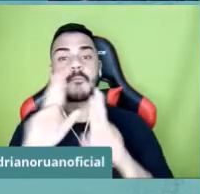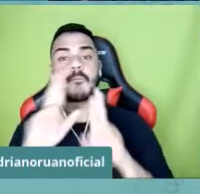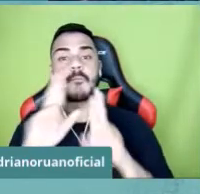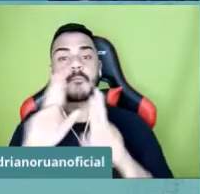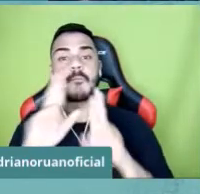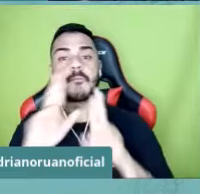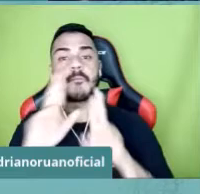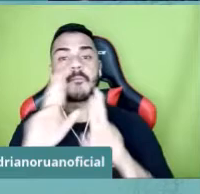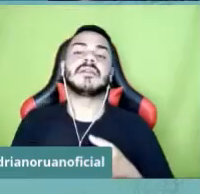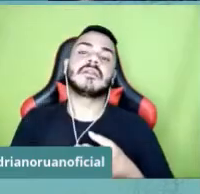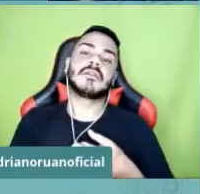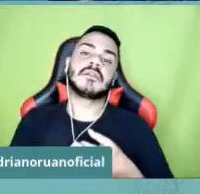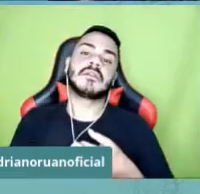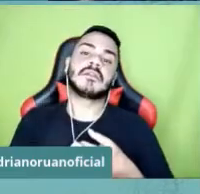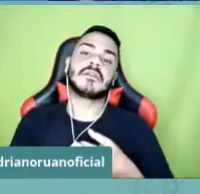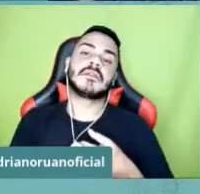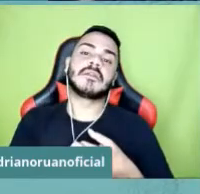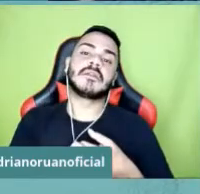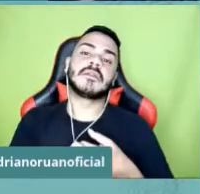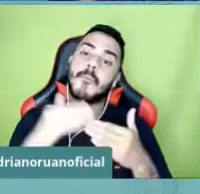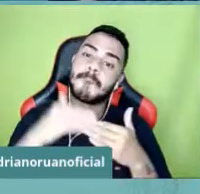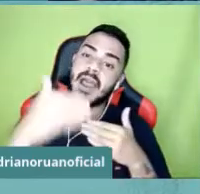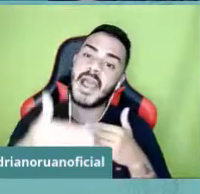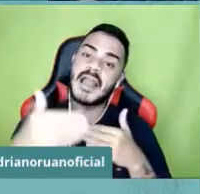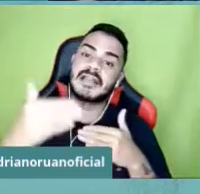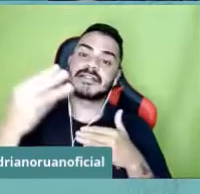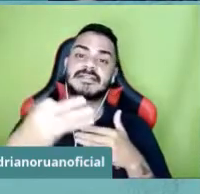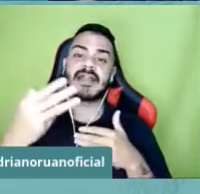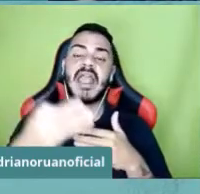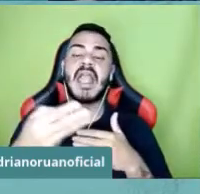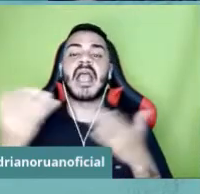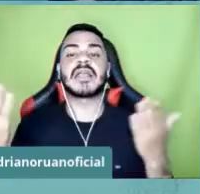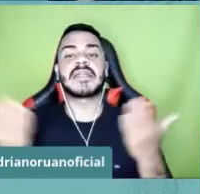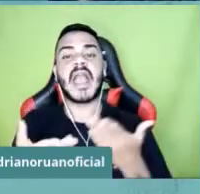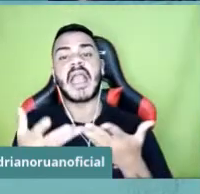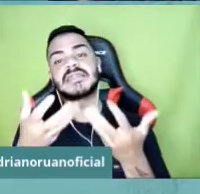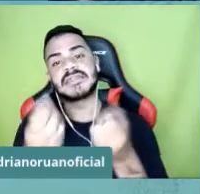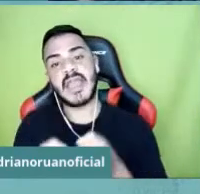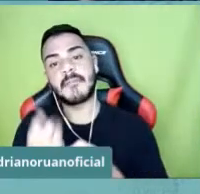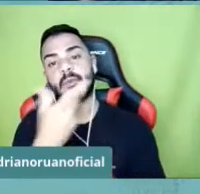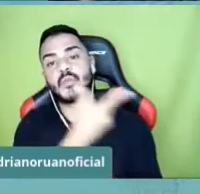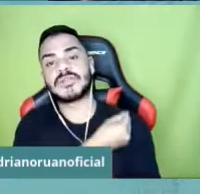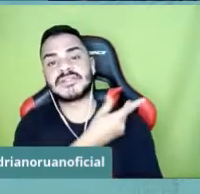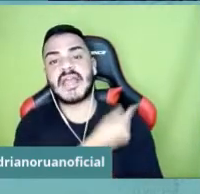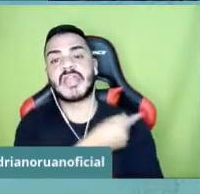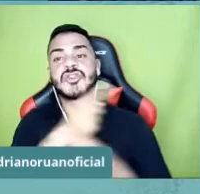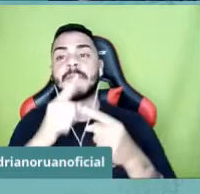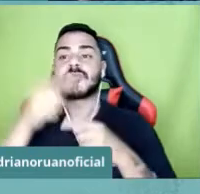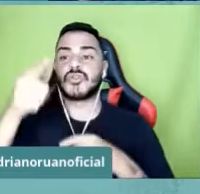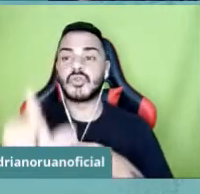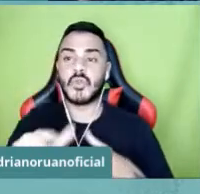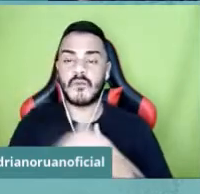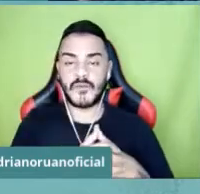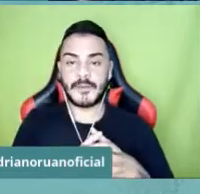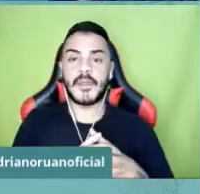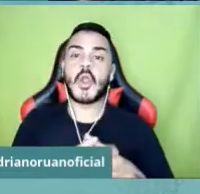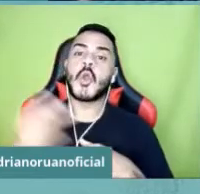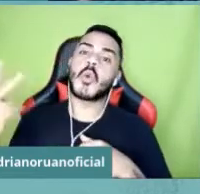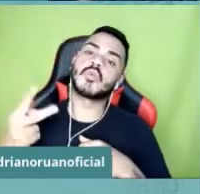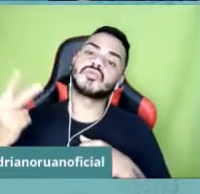para a fase 2, onde eu aumento o número de pessoas que recebem esse imunizante. Mais uma vez,